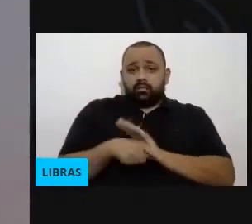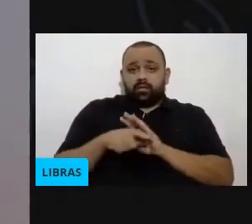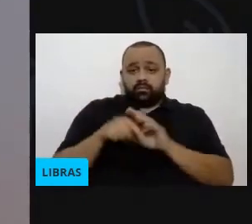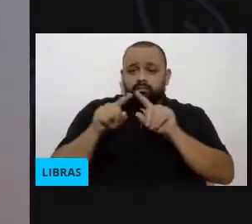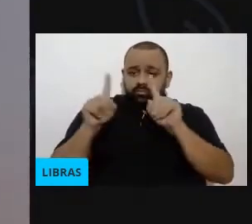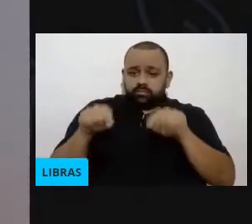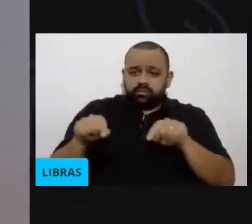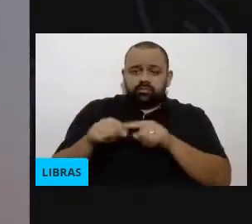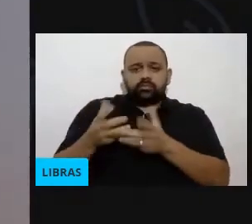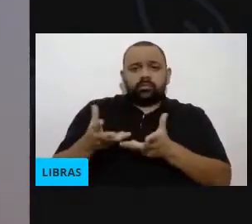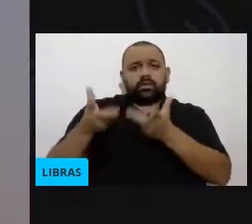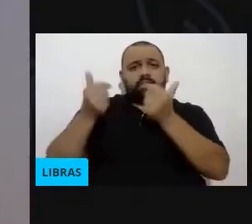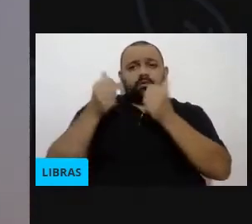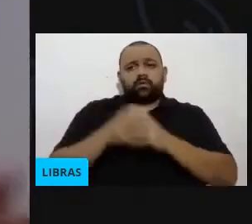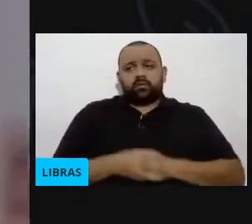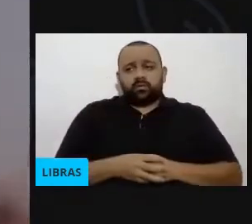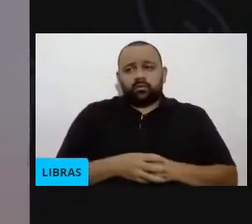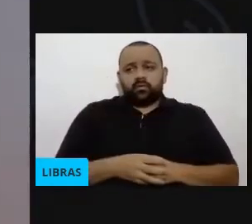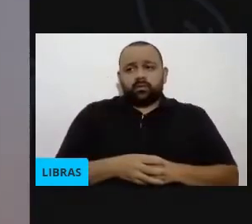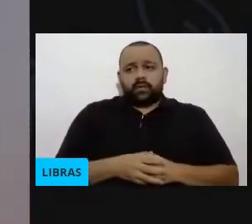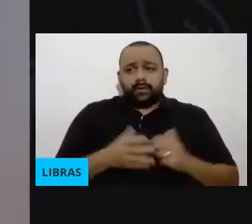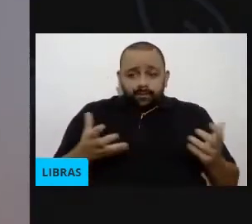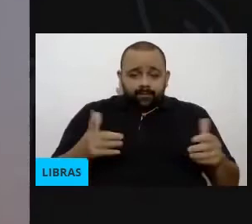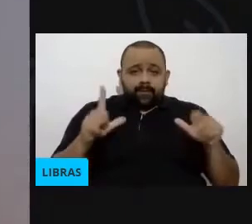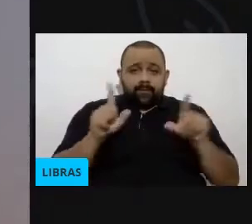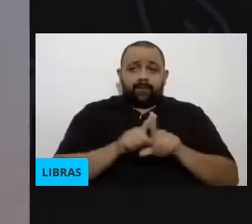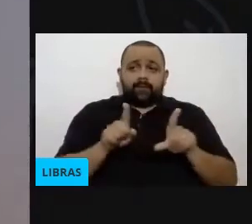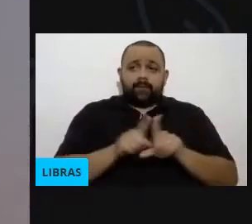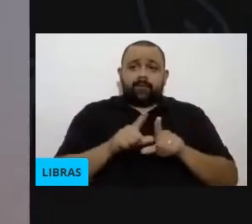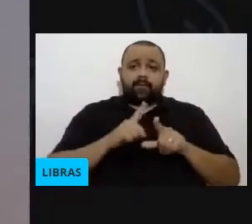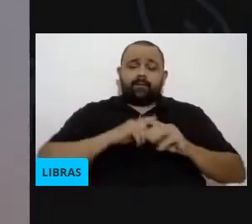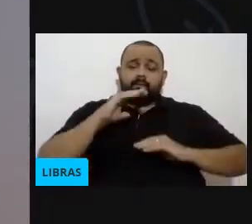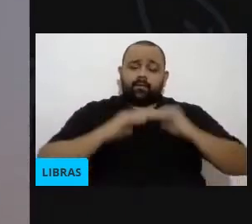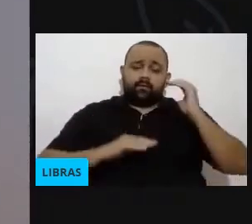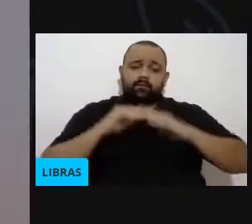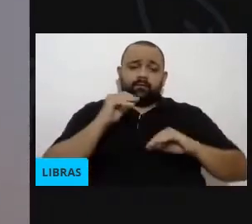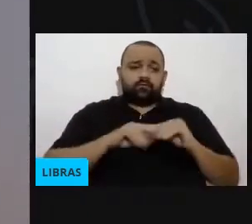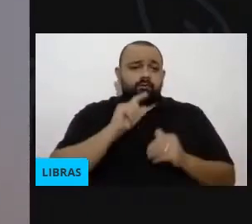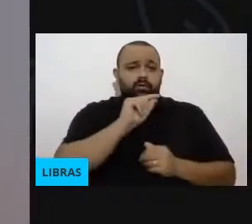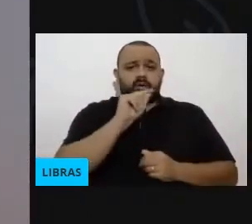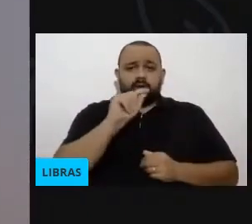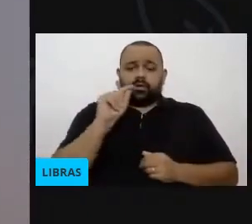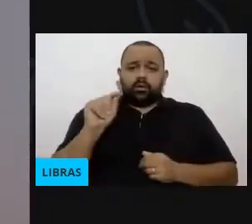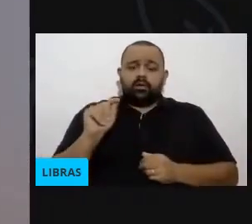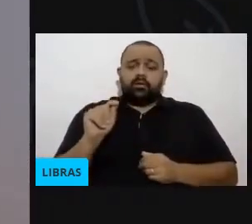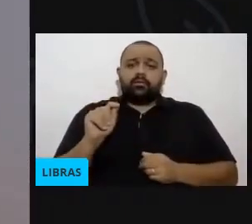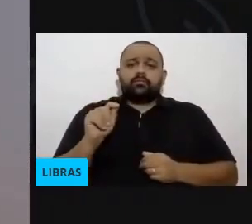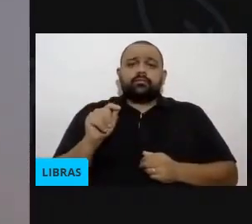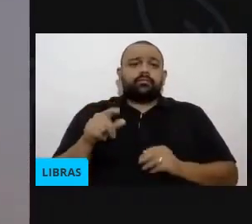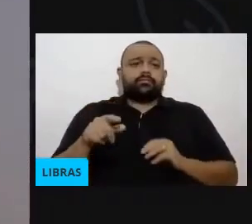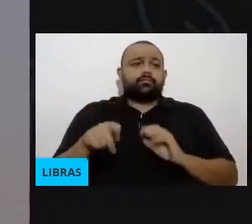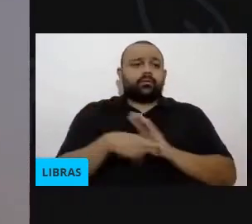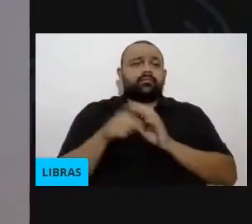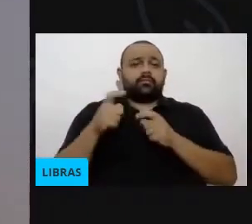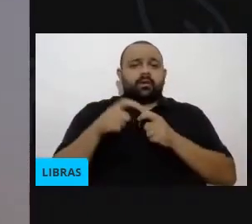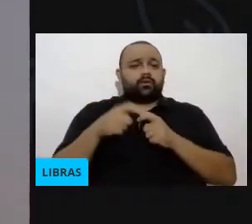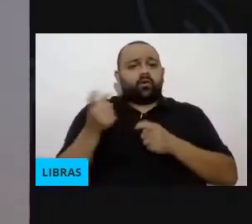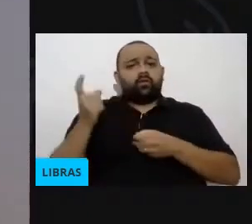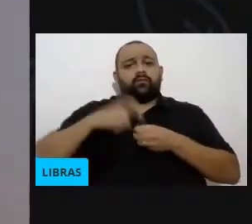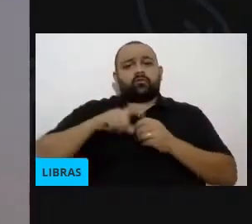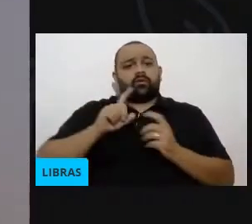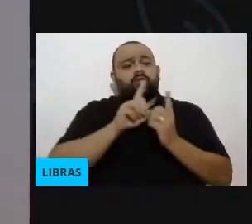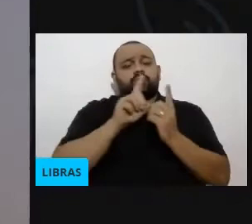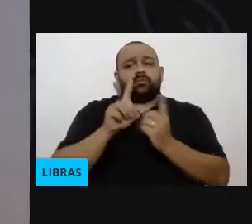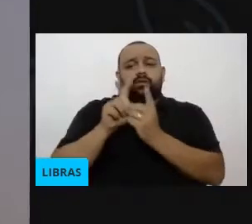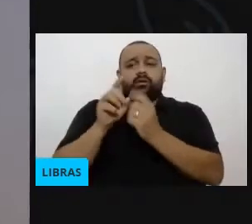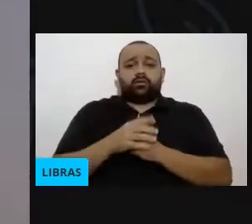incríveis para isso. Bom, o fato é que também daí os profissionais começaram a voltar a atender. E aí a gente também teve